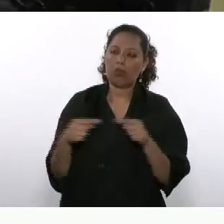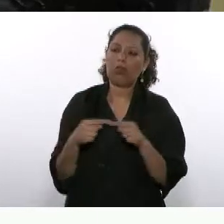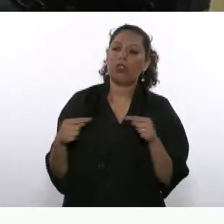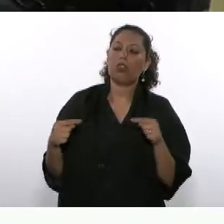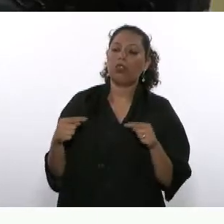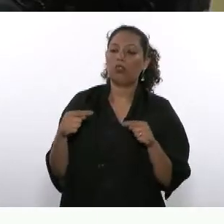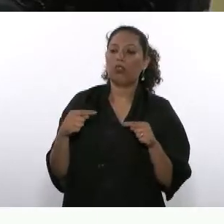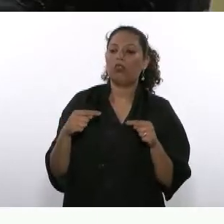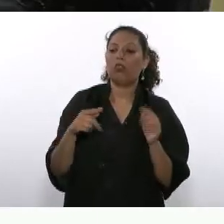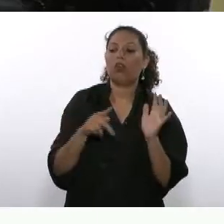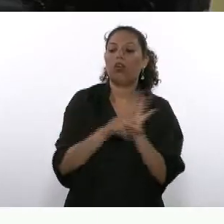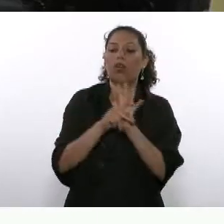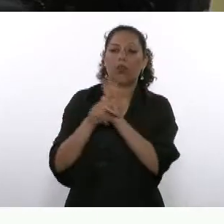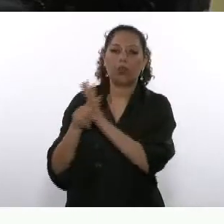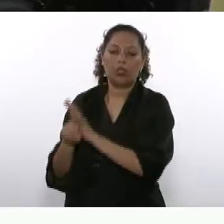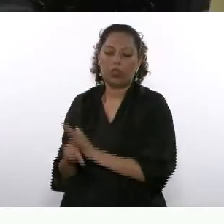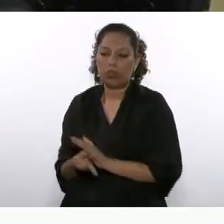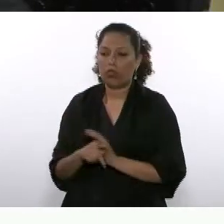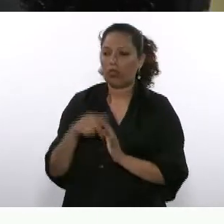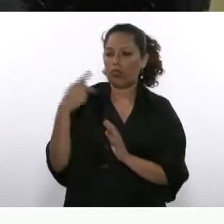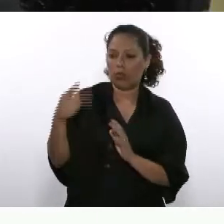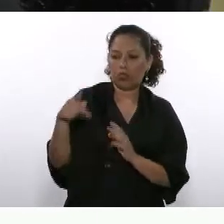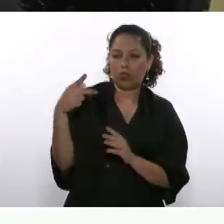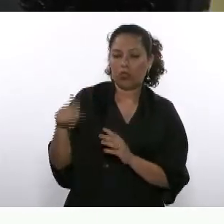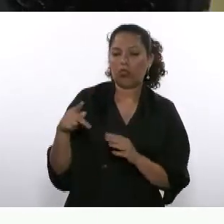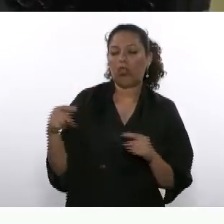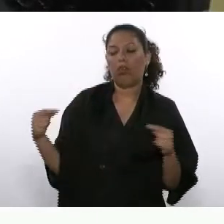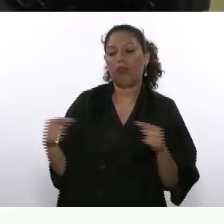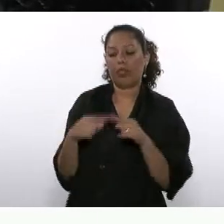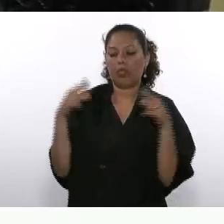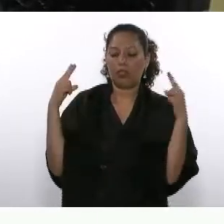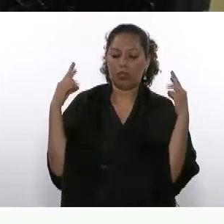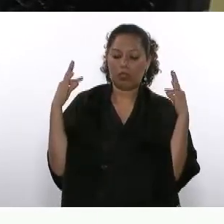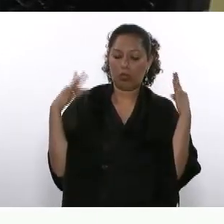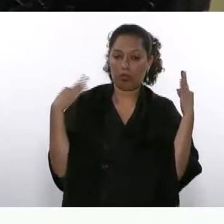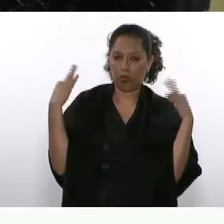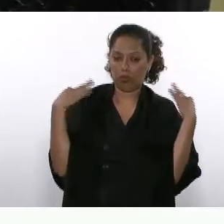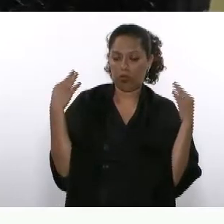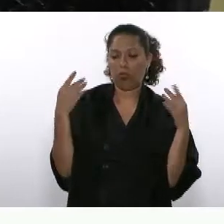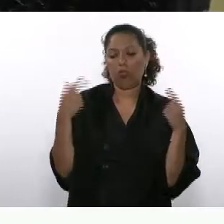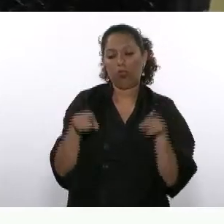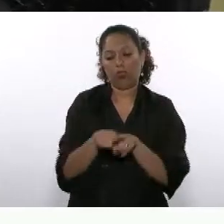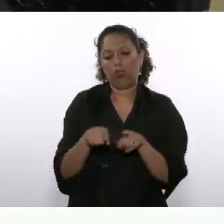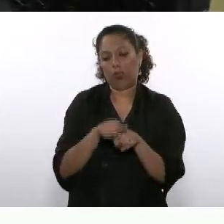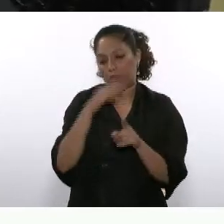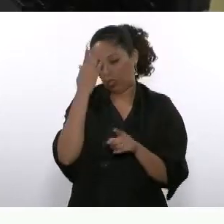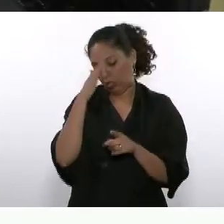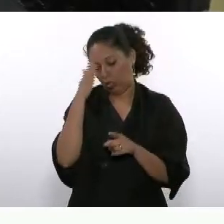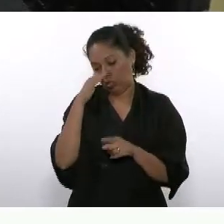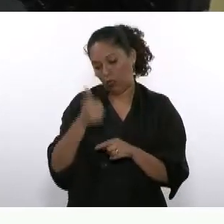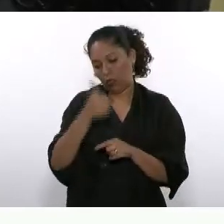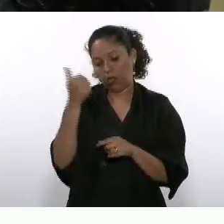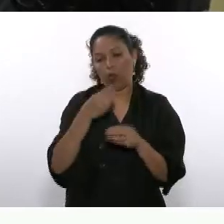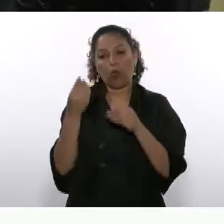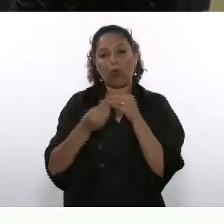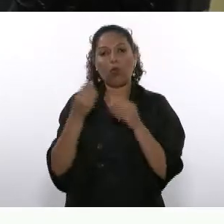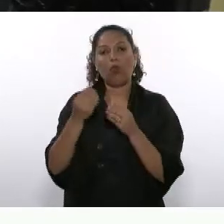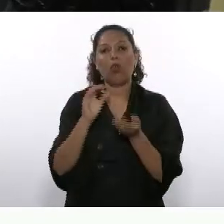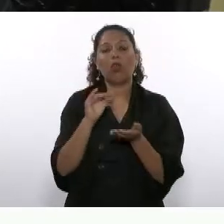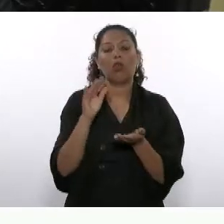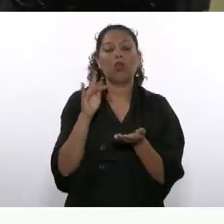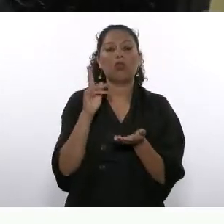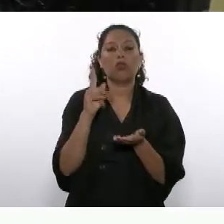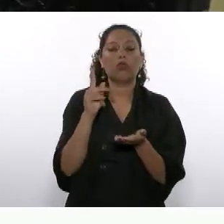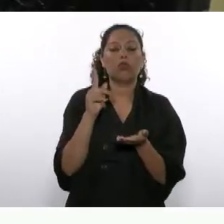para algum projeto pontual no que tange ao turismo, além de entender a realidade, o raio-x do tamanho do investimento do Rio de